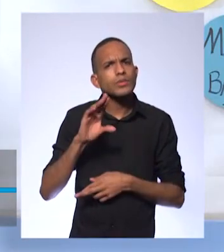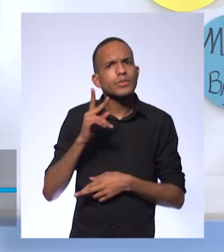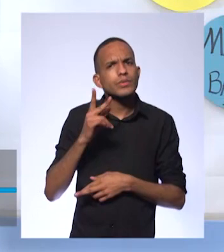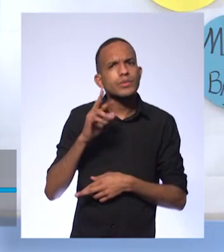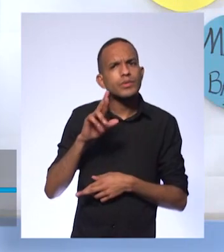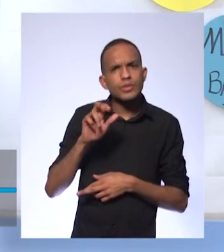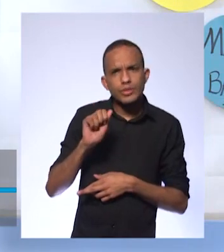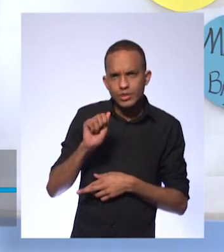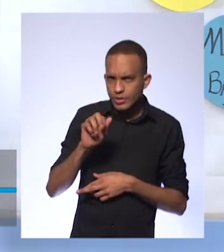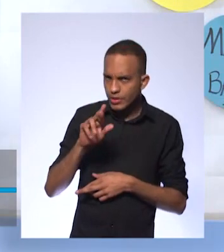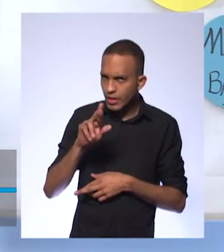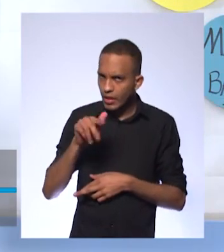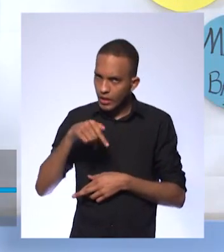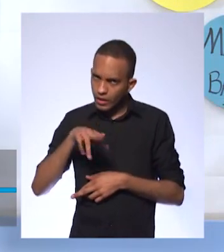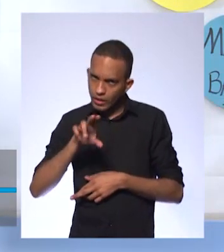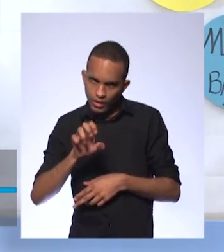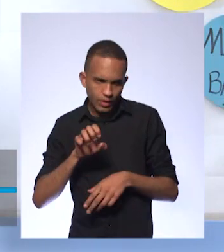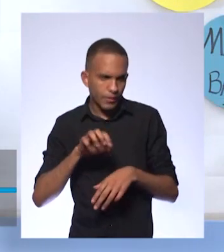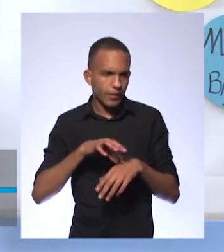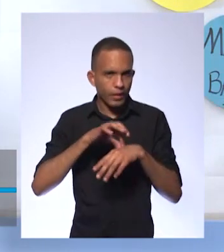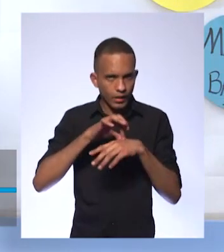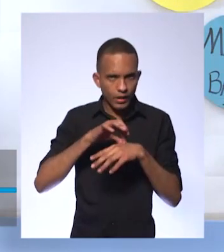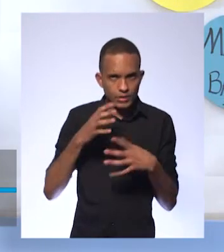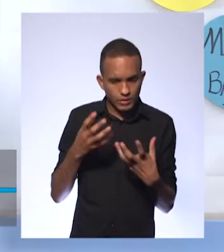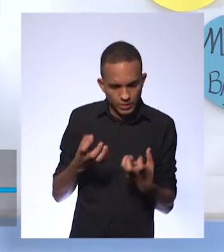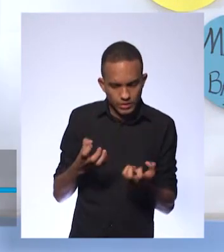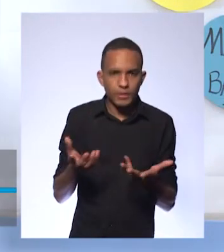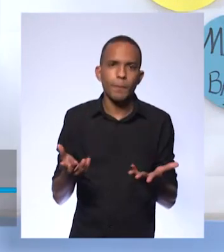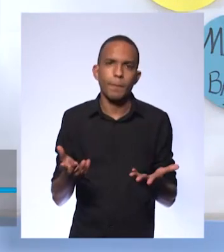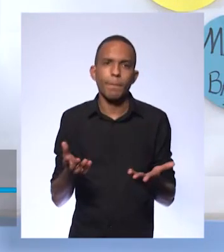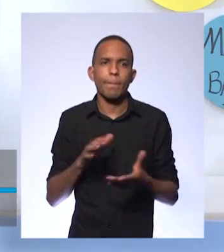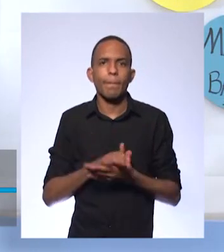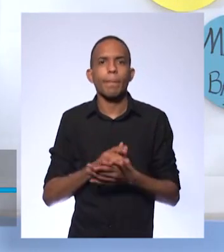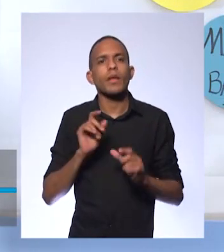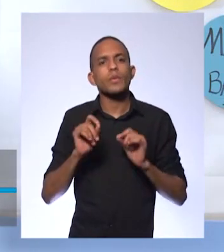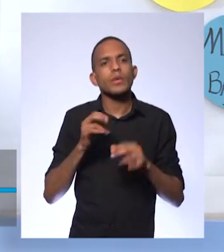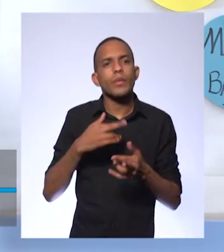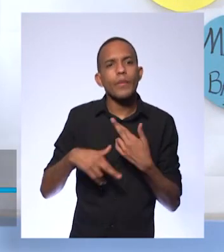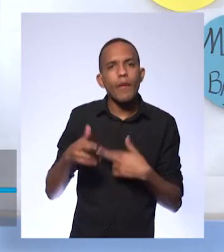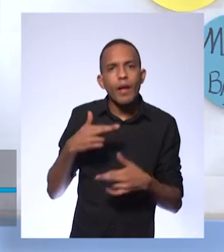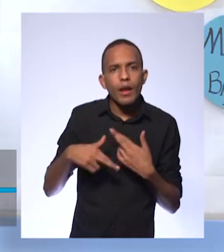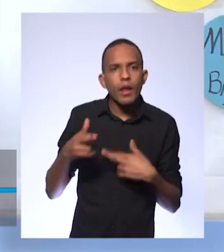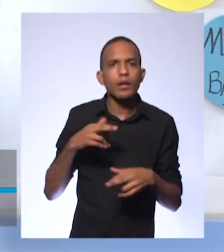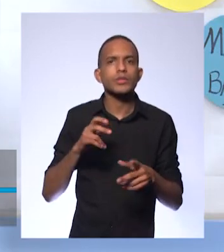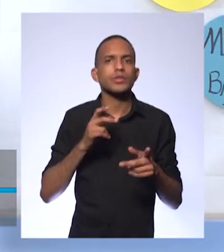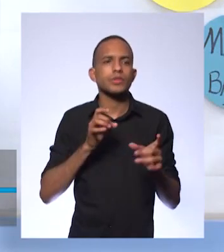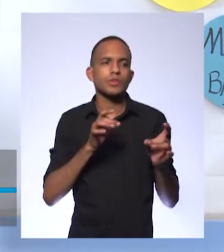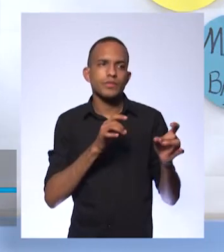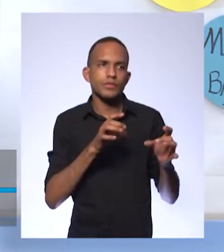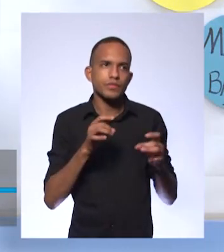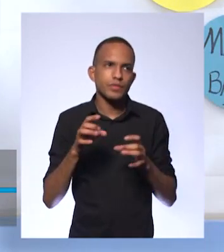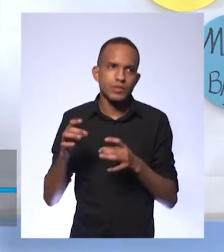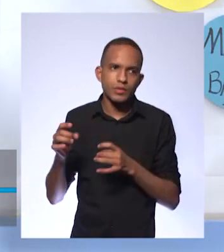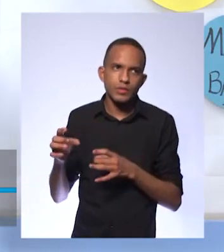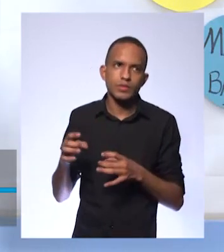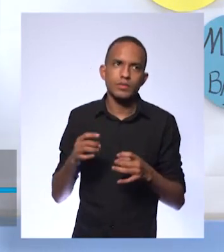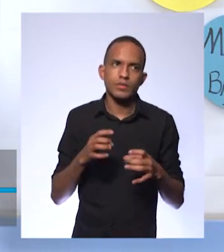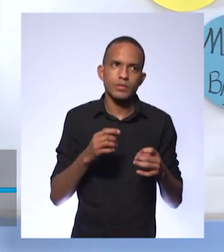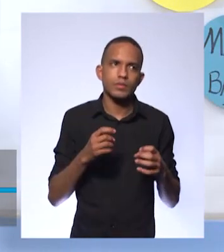com a Revolução Farroupilha? Qual é essa relação? É, é uma relação comercial, porque o charque